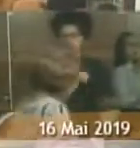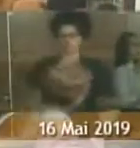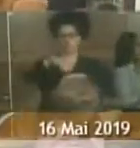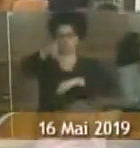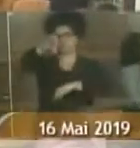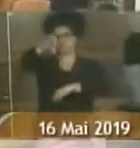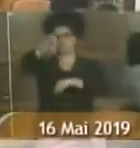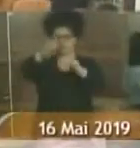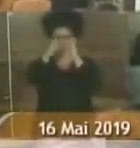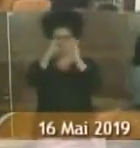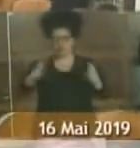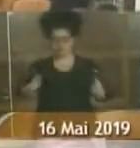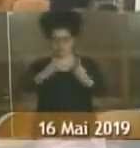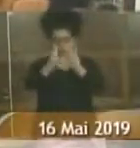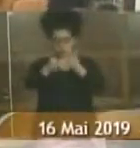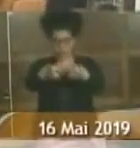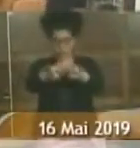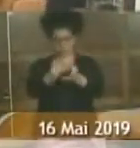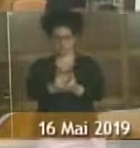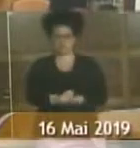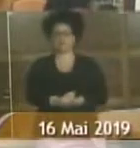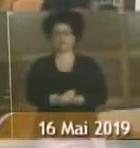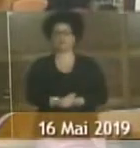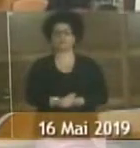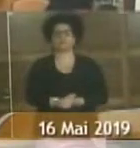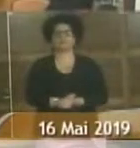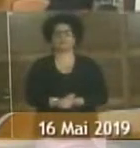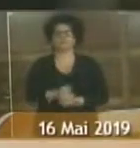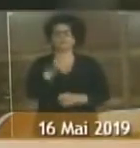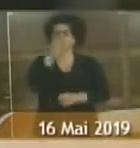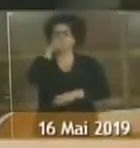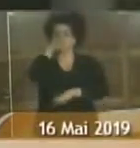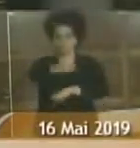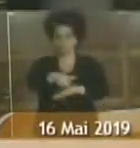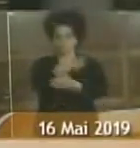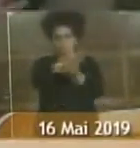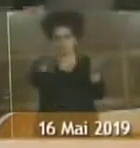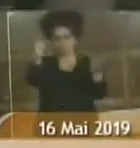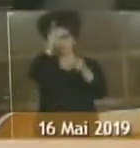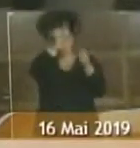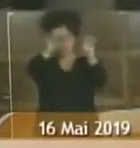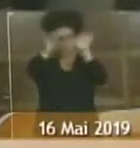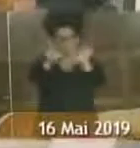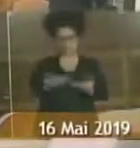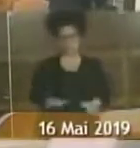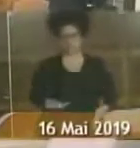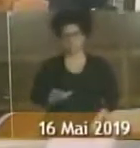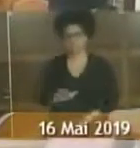9 horas, no plenário. Presidente Benedito Adelino. Boa tarde, fiquem todos com Deus.